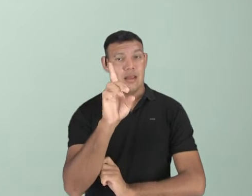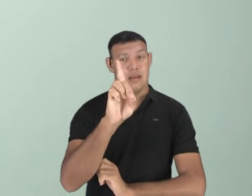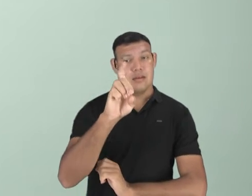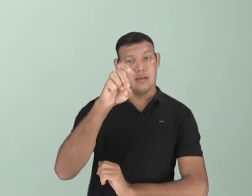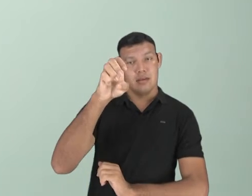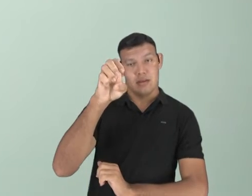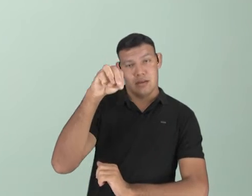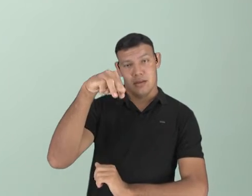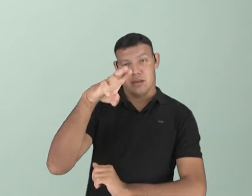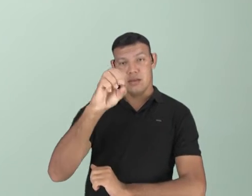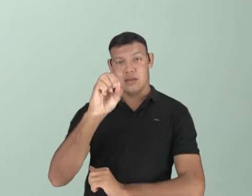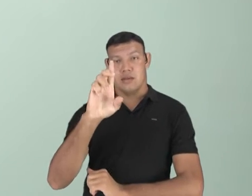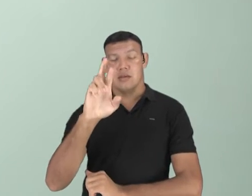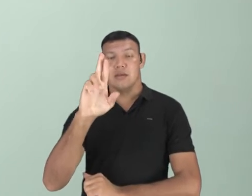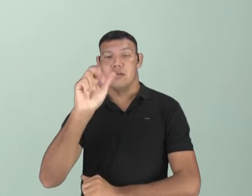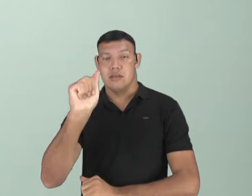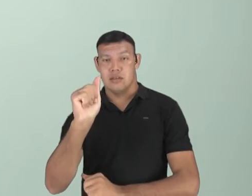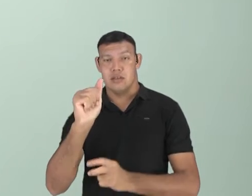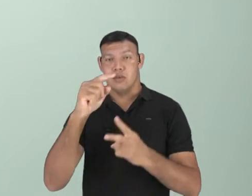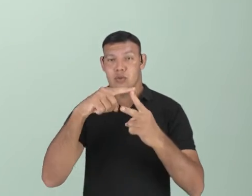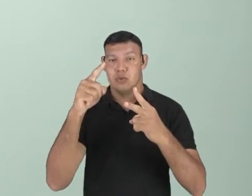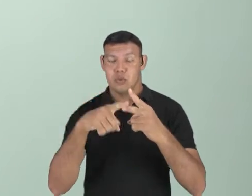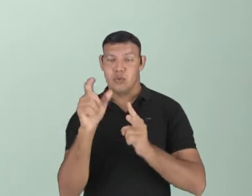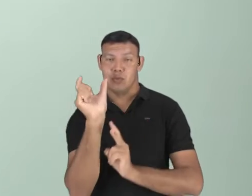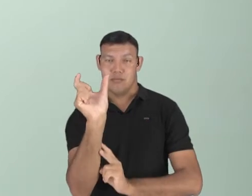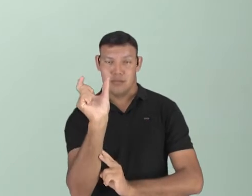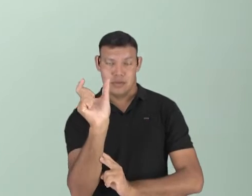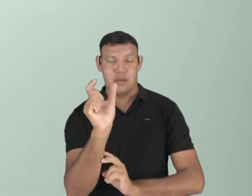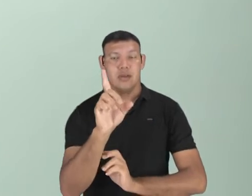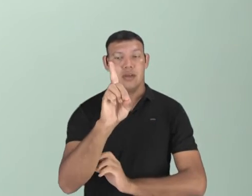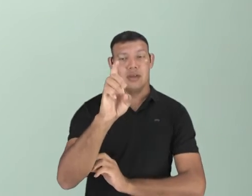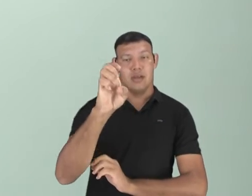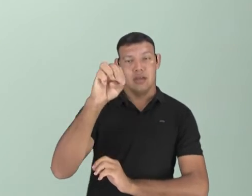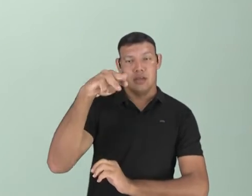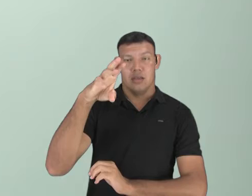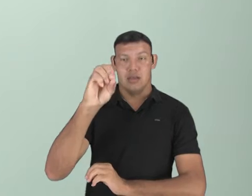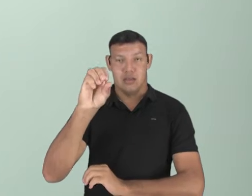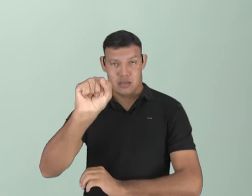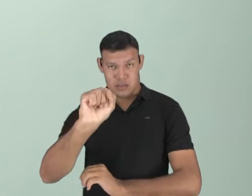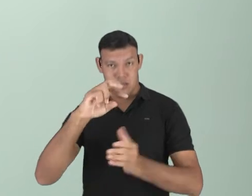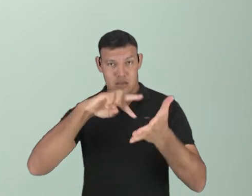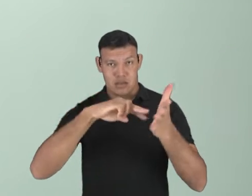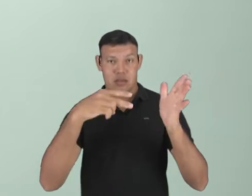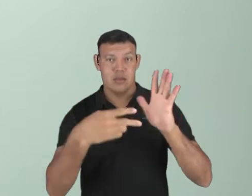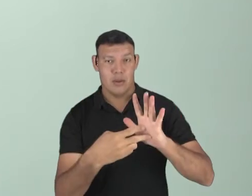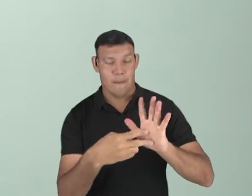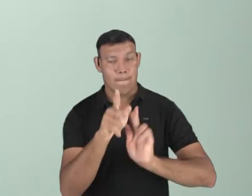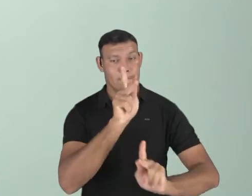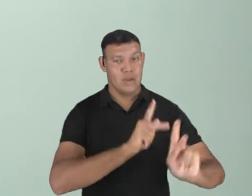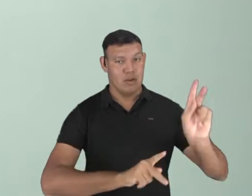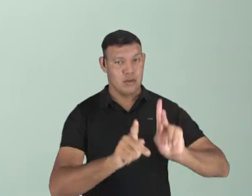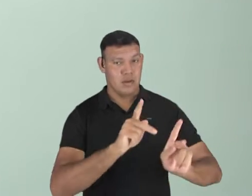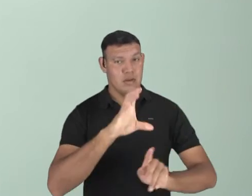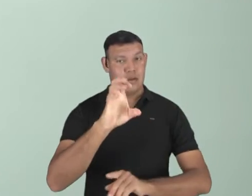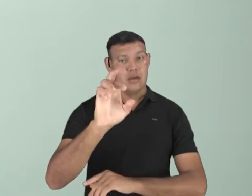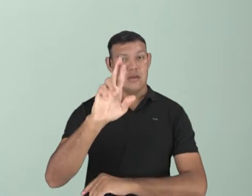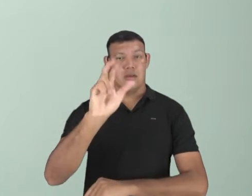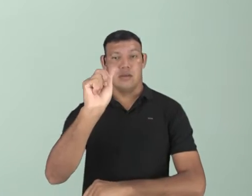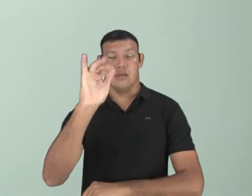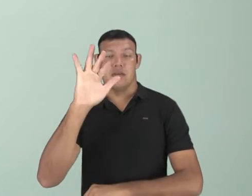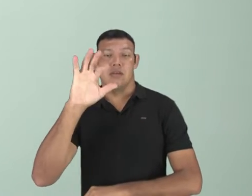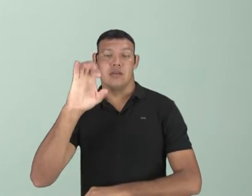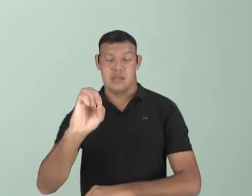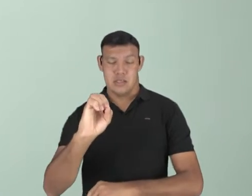dois vocábulos, demos e cracia. Demos, que significa povo, e cracia, que